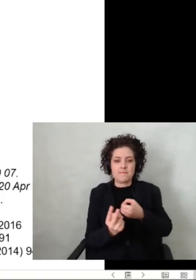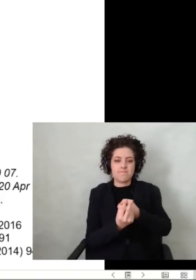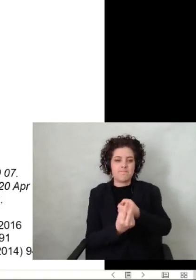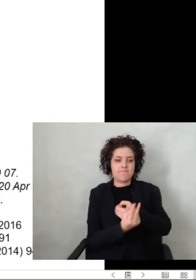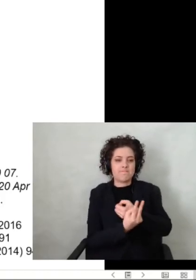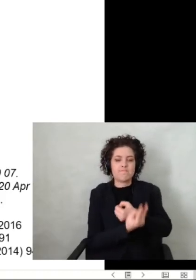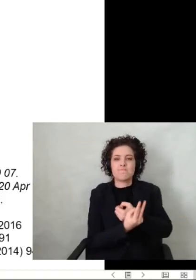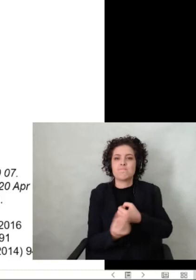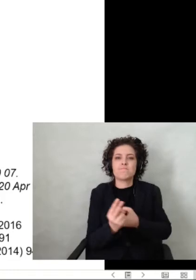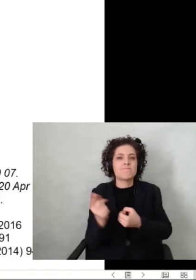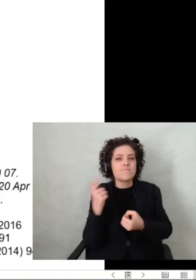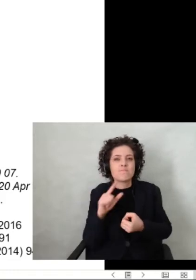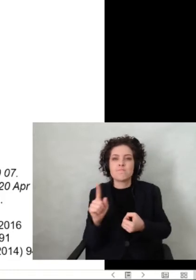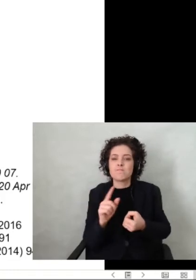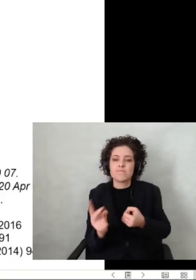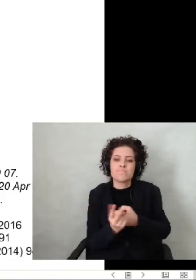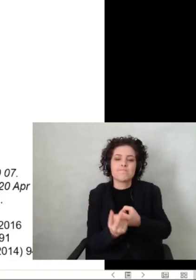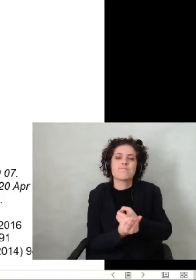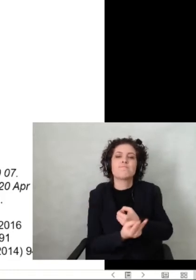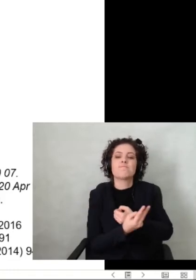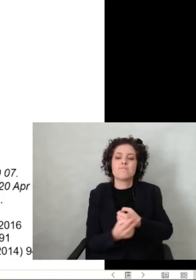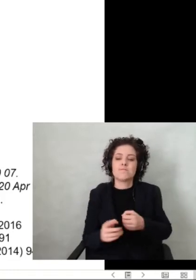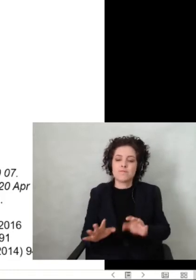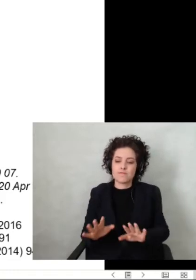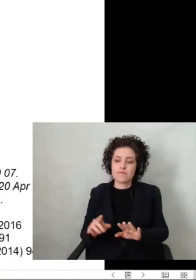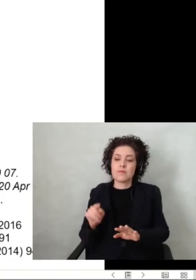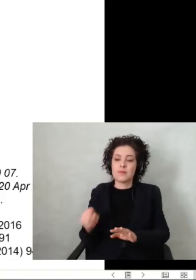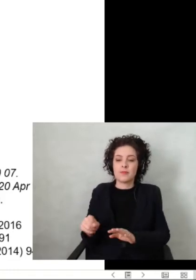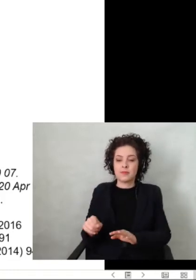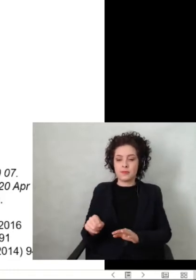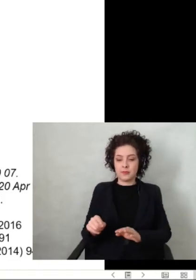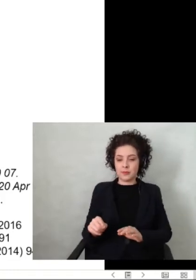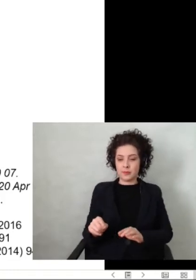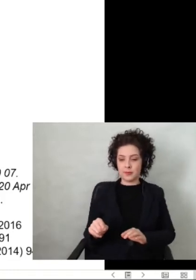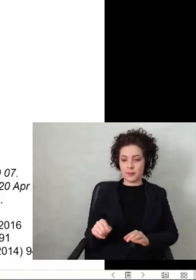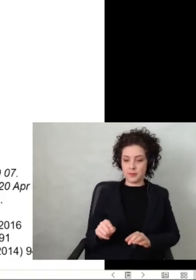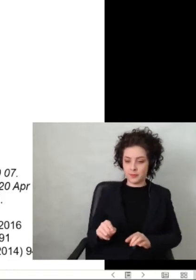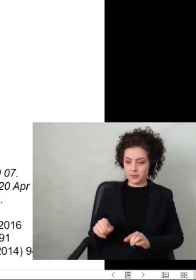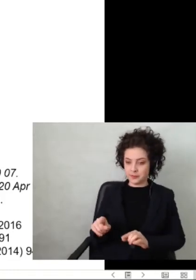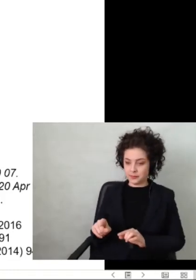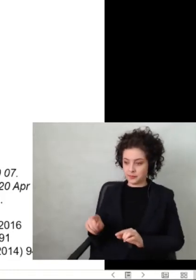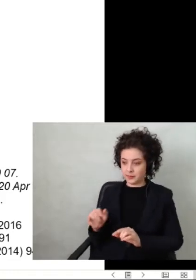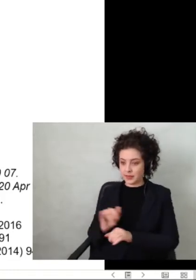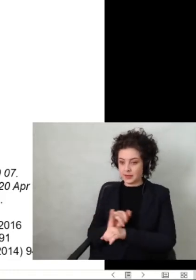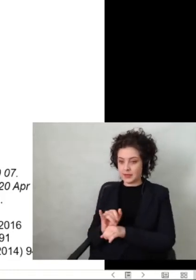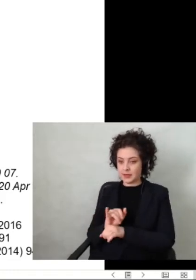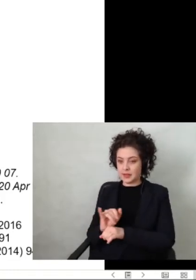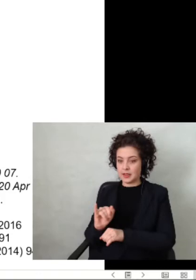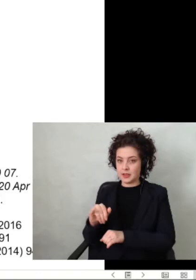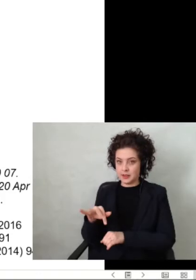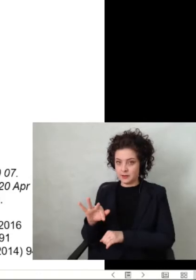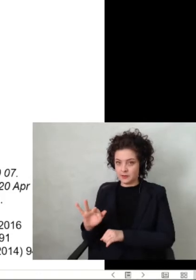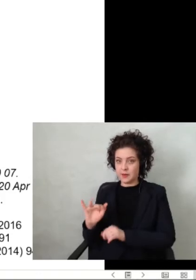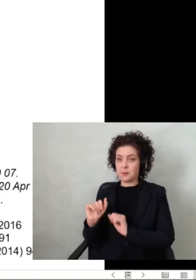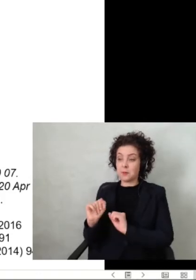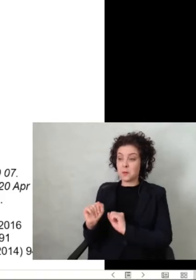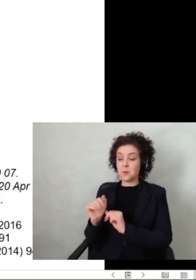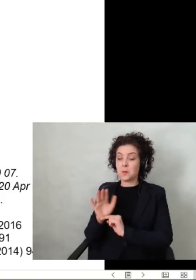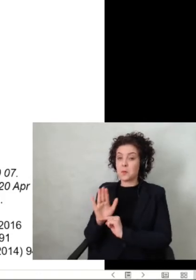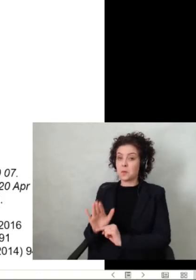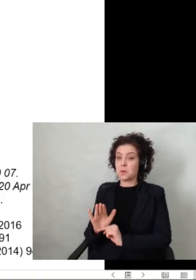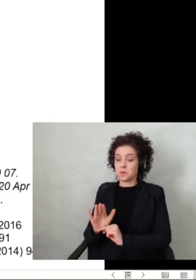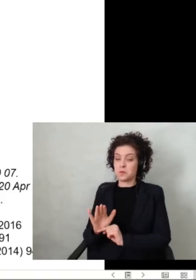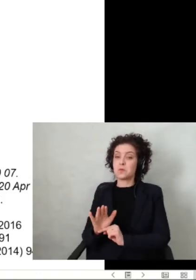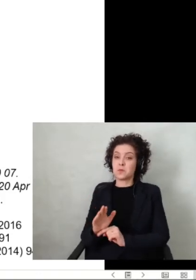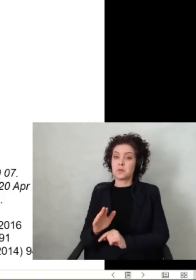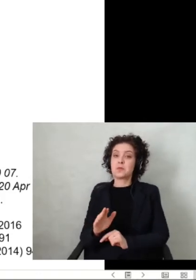nitazoxanida aumenta o interferon, e esse é um dos mecanismos em que as pessoas se fiam para achar que ele pode ajudar numa infecção